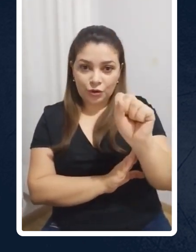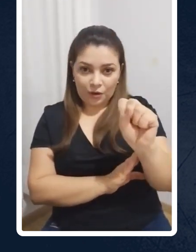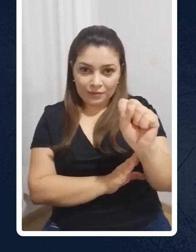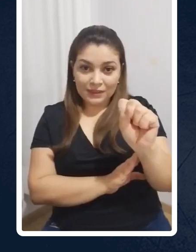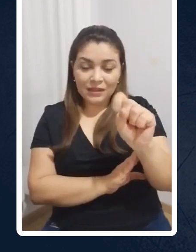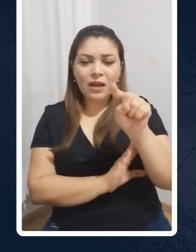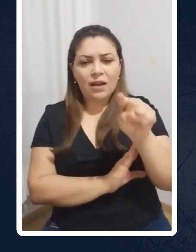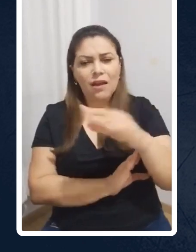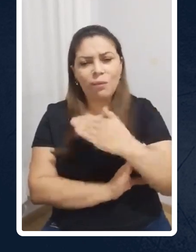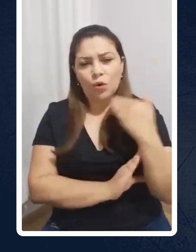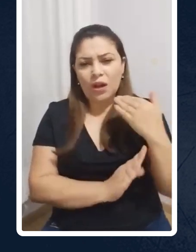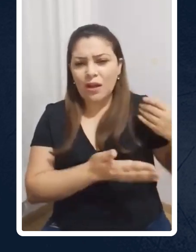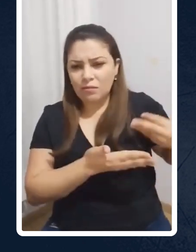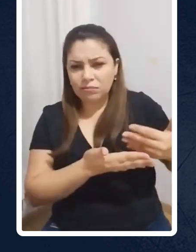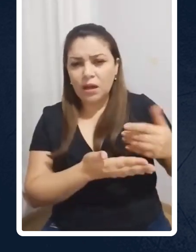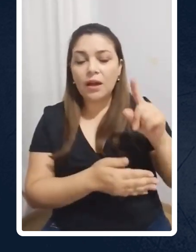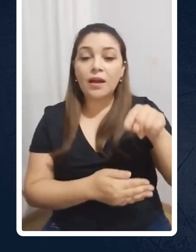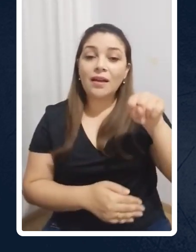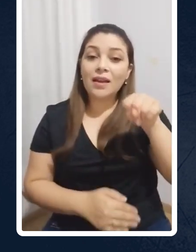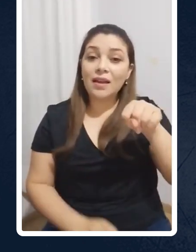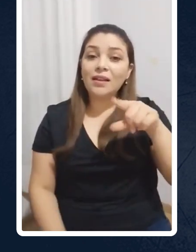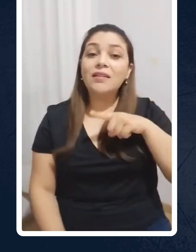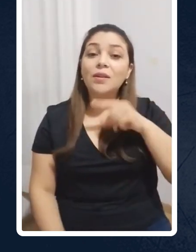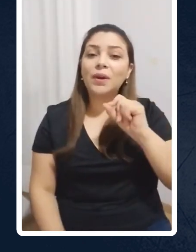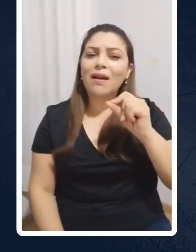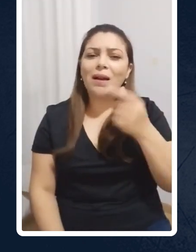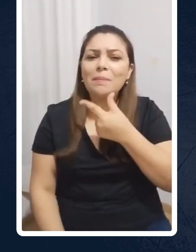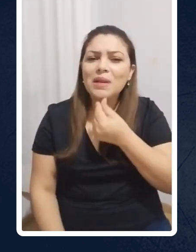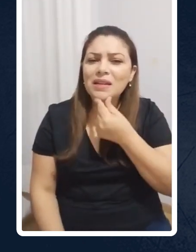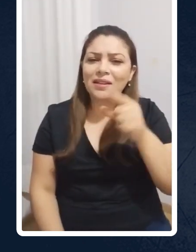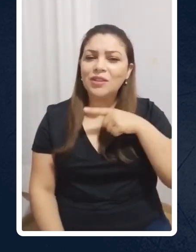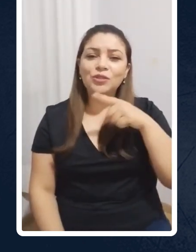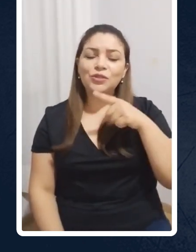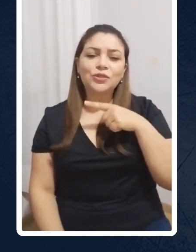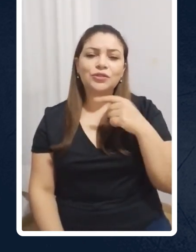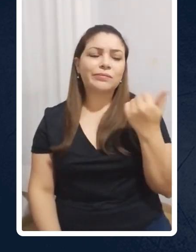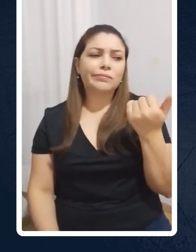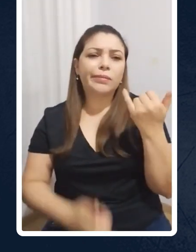uma experiência na garagem, alguma coisa assim em casa, pega o telefone e liga para o IBM.